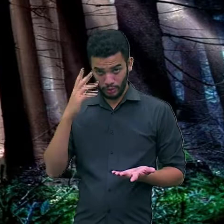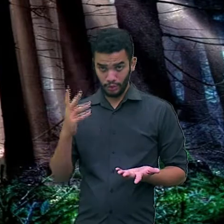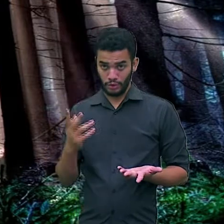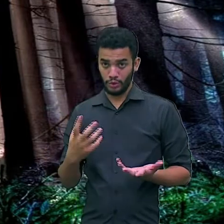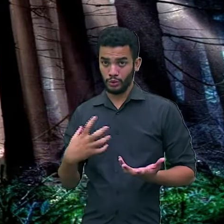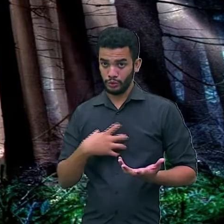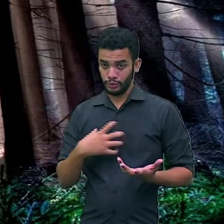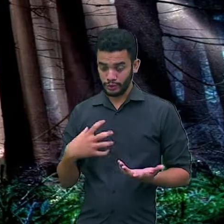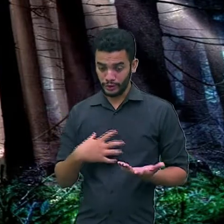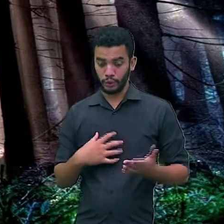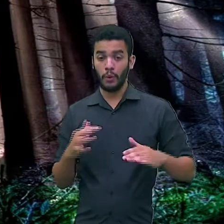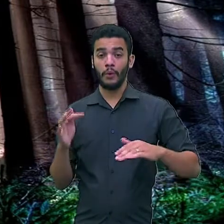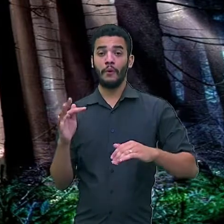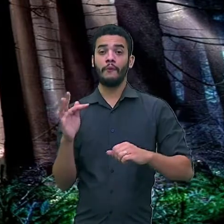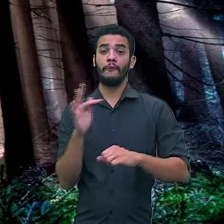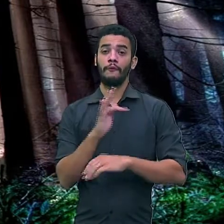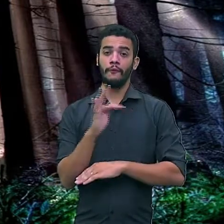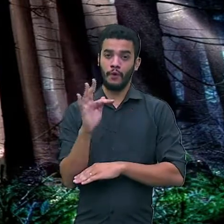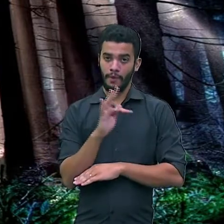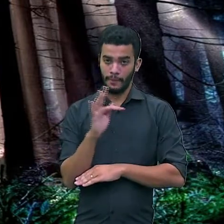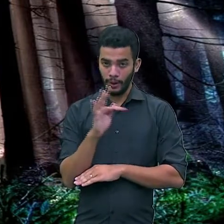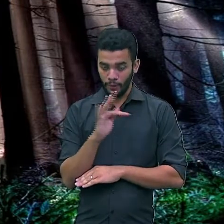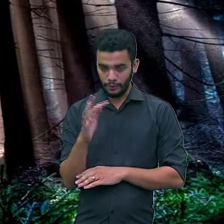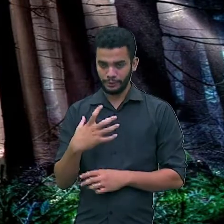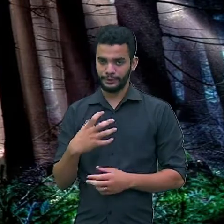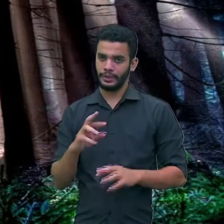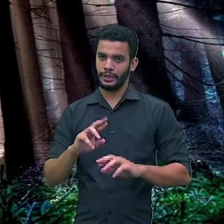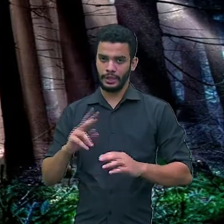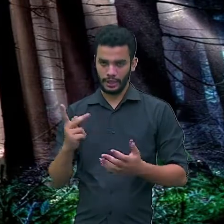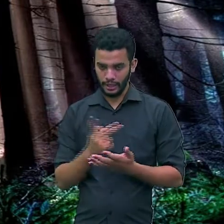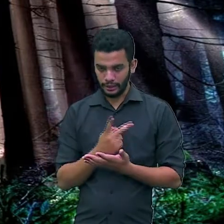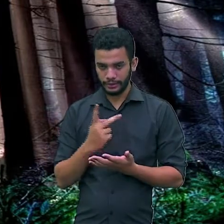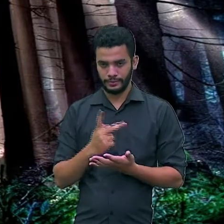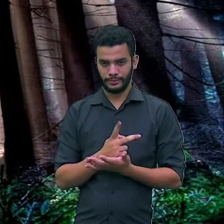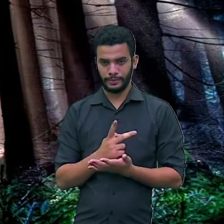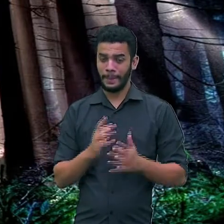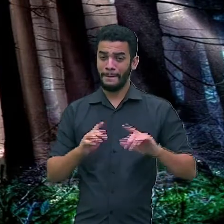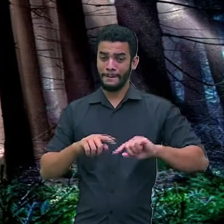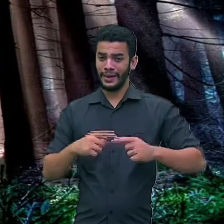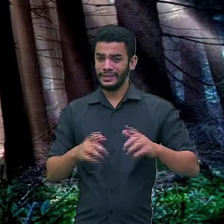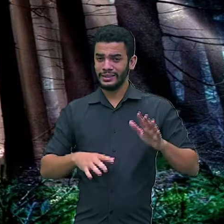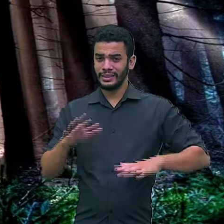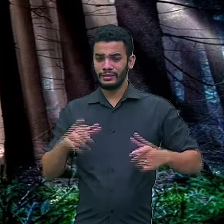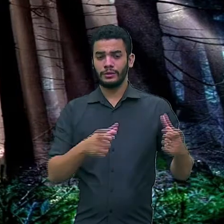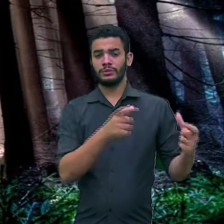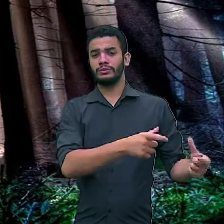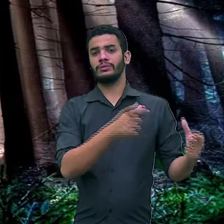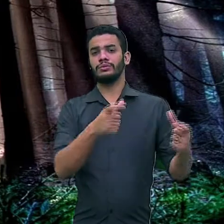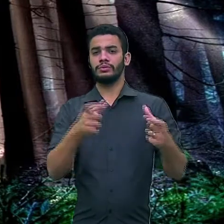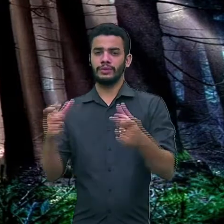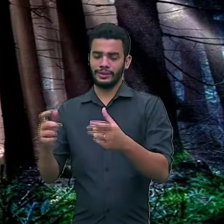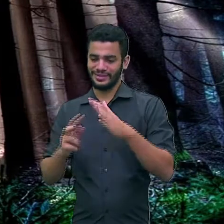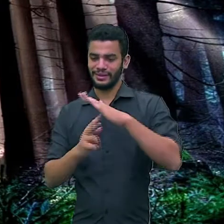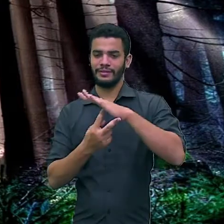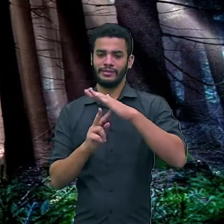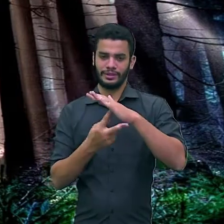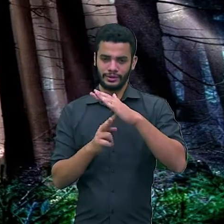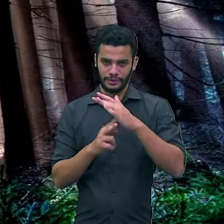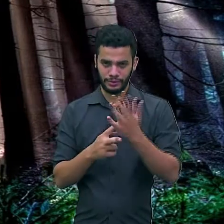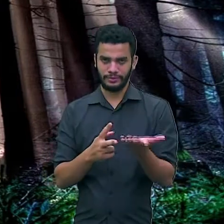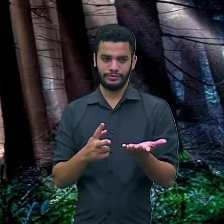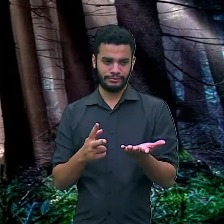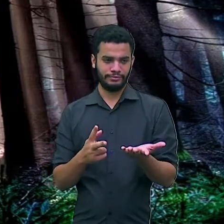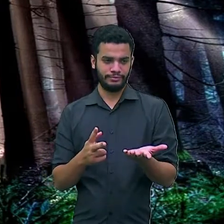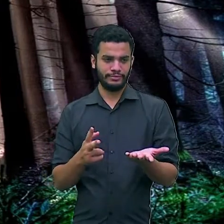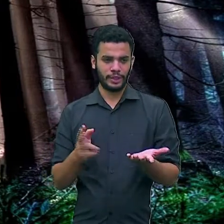língua portuguesa. Mas é comum muitas vezes na oralidade. E tem pessoas que utilizam o